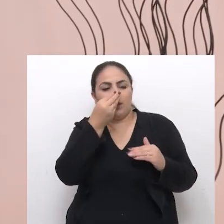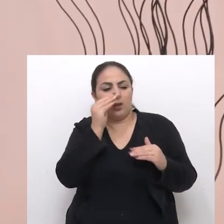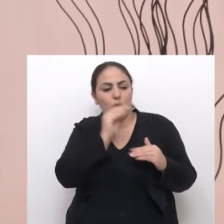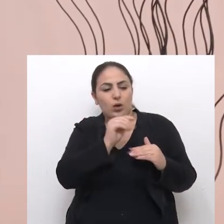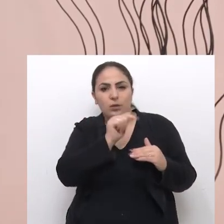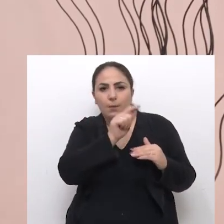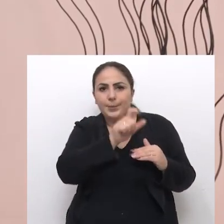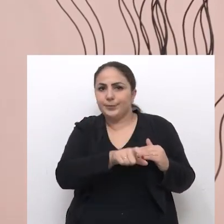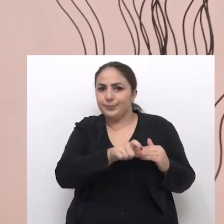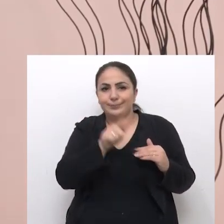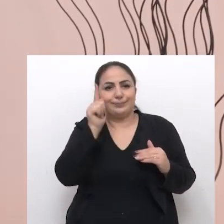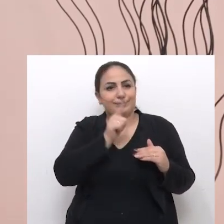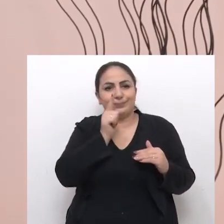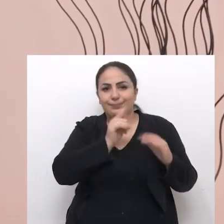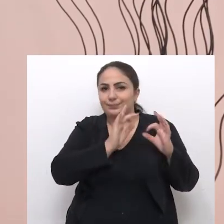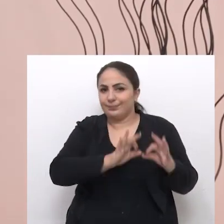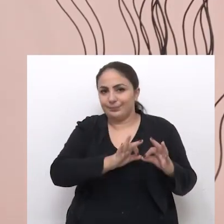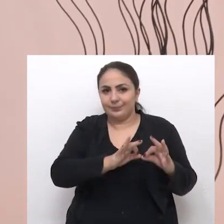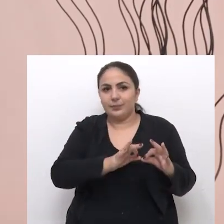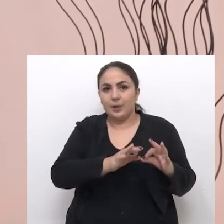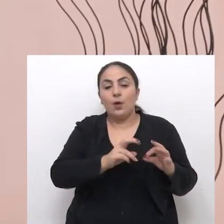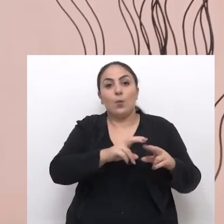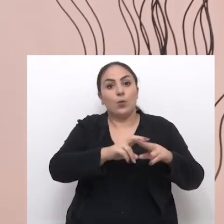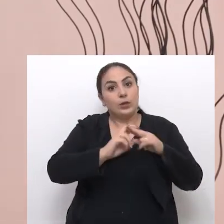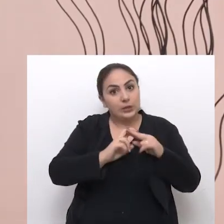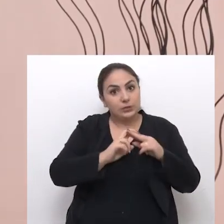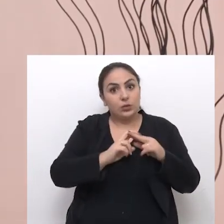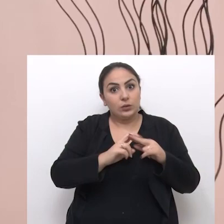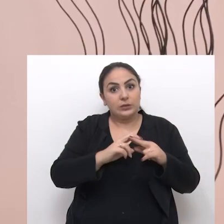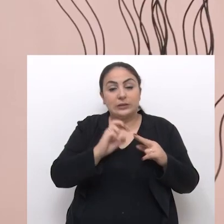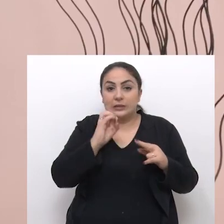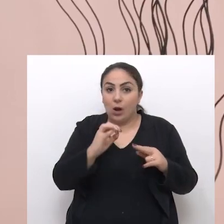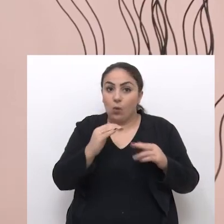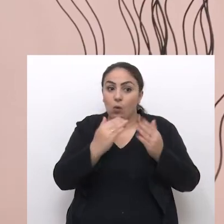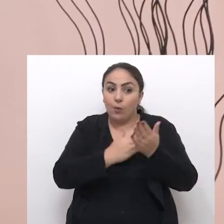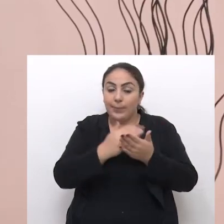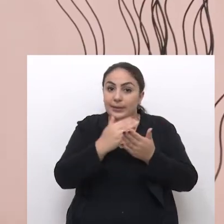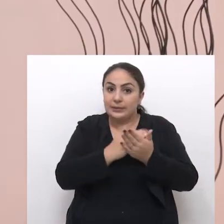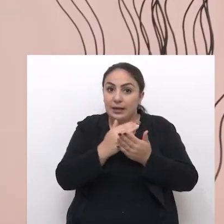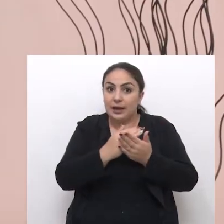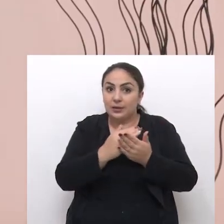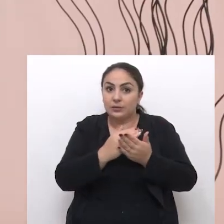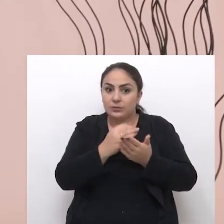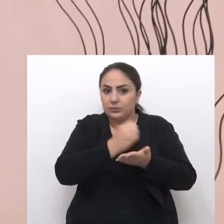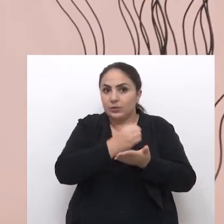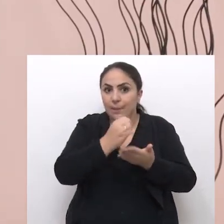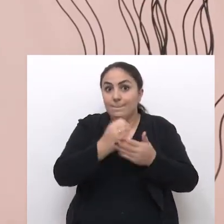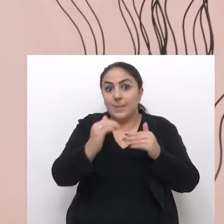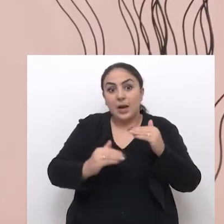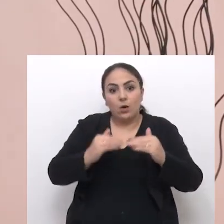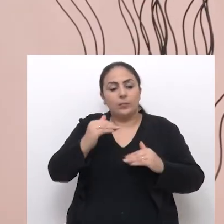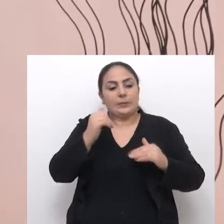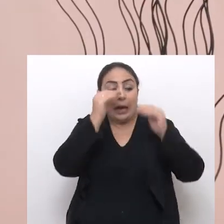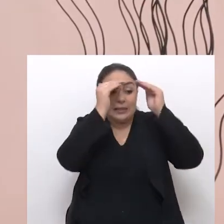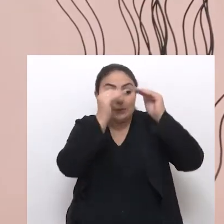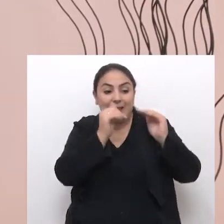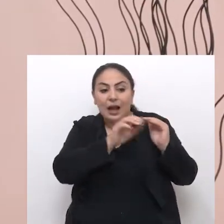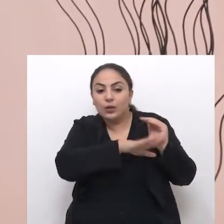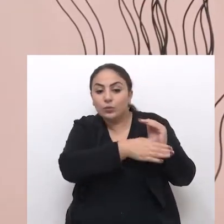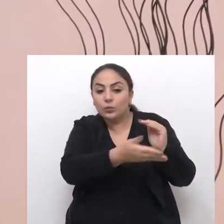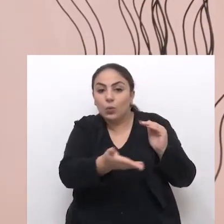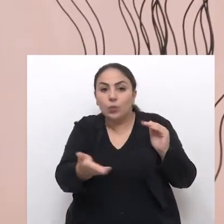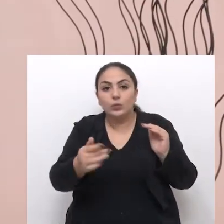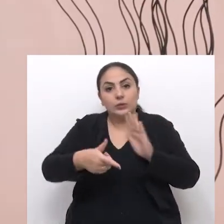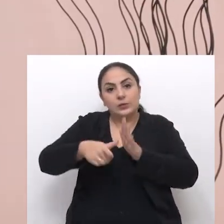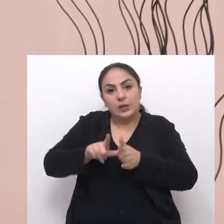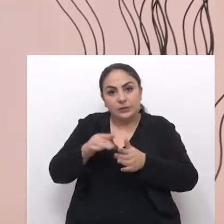veio primeiro, não dá certo. Então, se eu entro e vou assumir um cargo maior, eu devo entrar com muito respeito àqueles que vieram